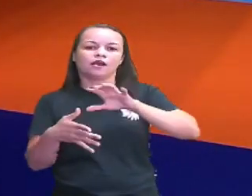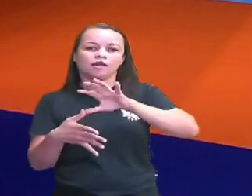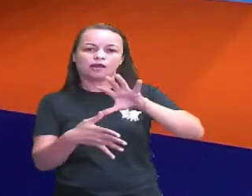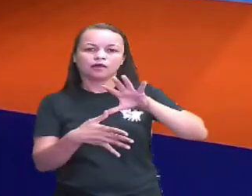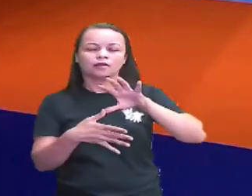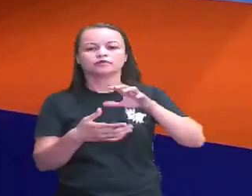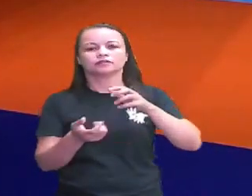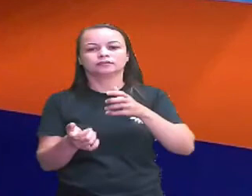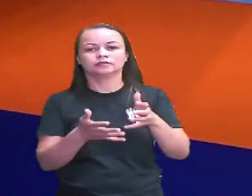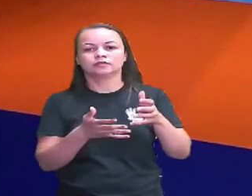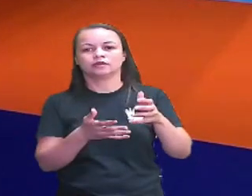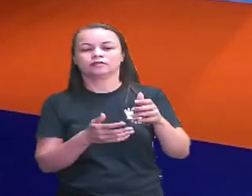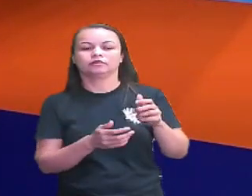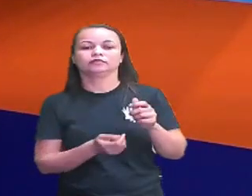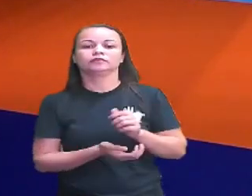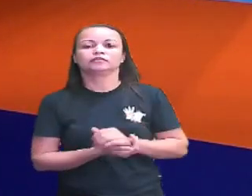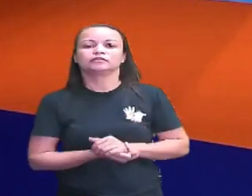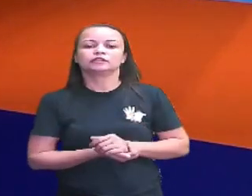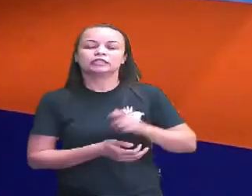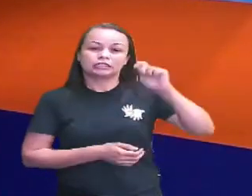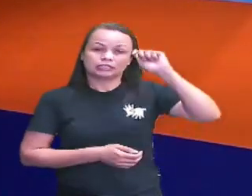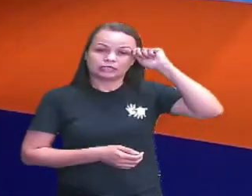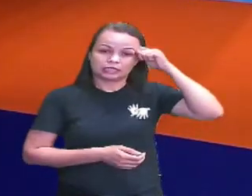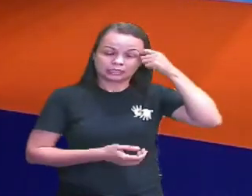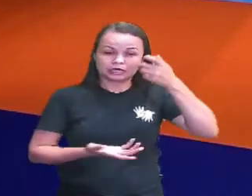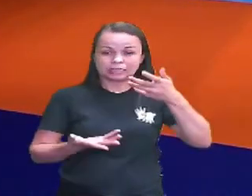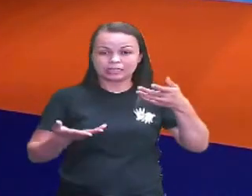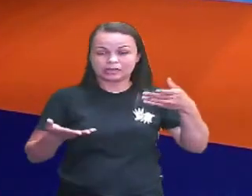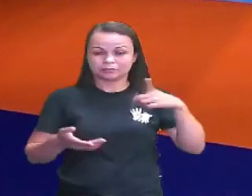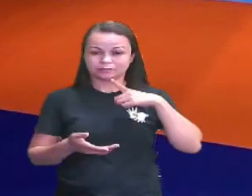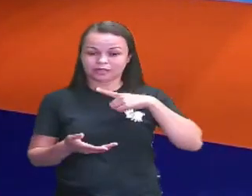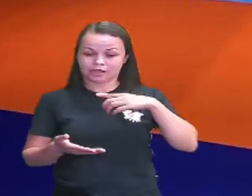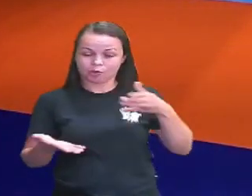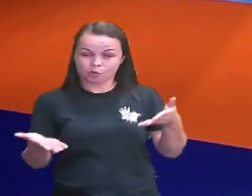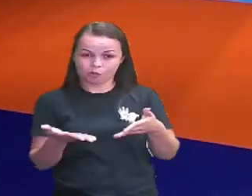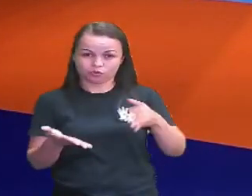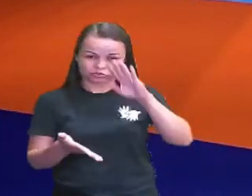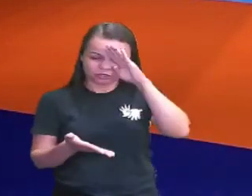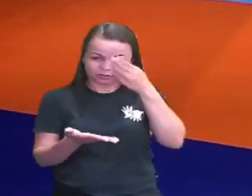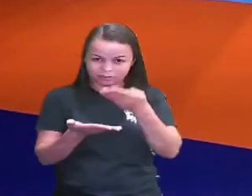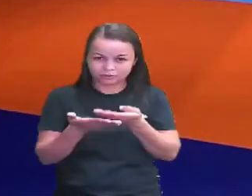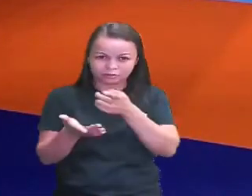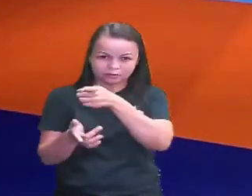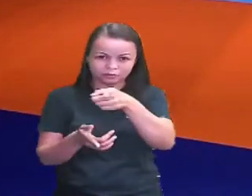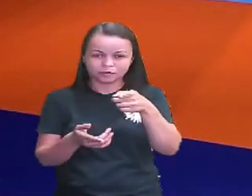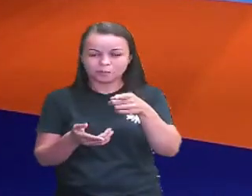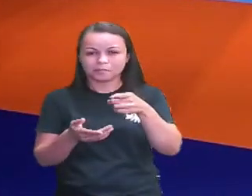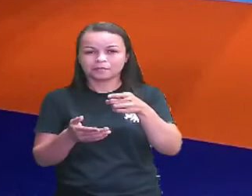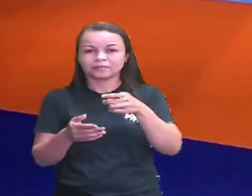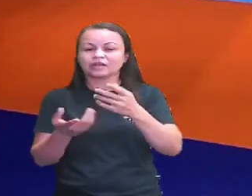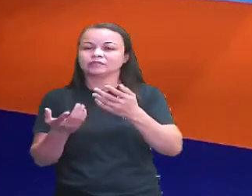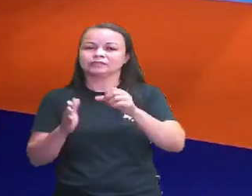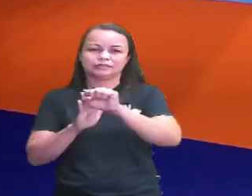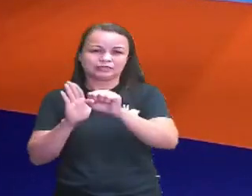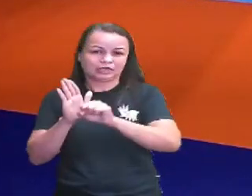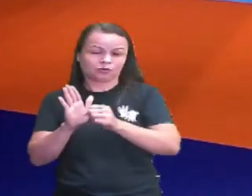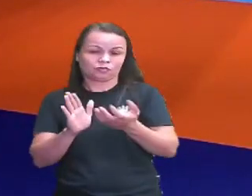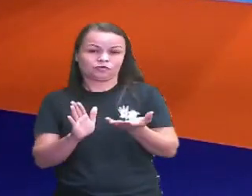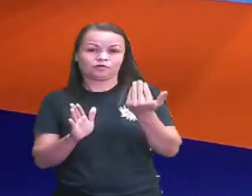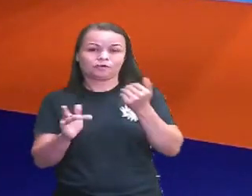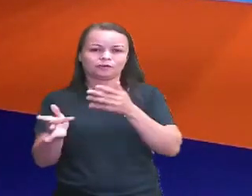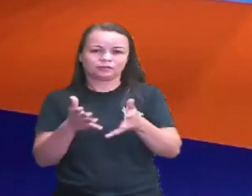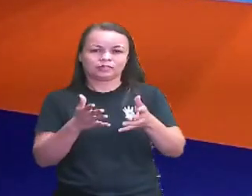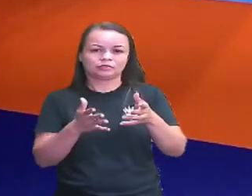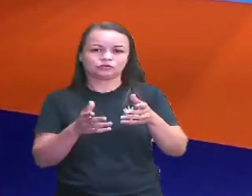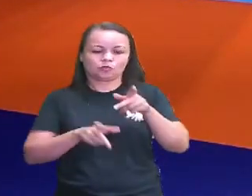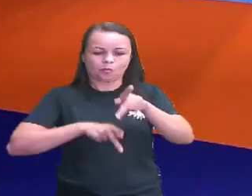regiões. Acreditem, galera, até hoje, apesar de terem passado mais de um século, esses povos